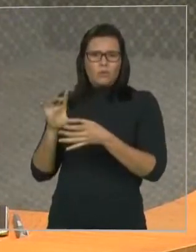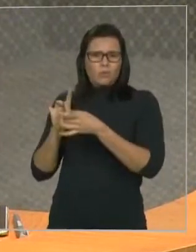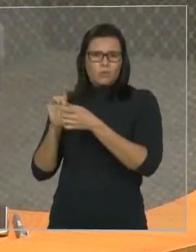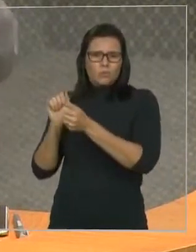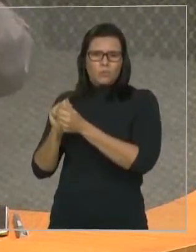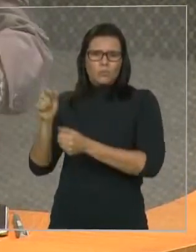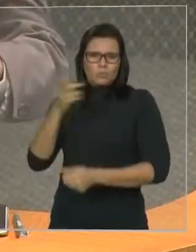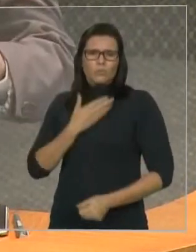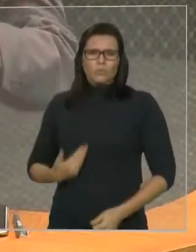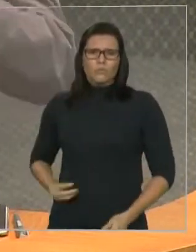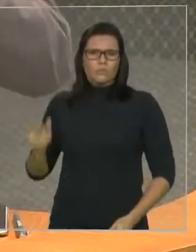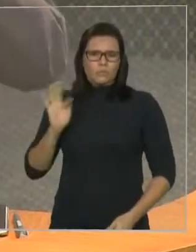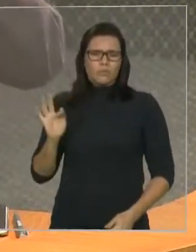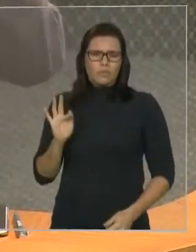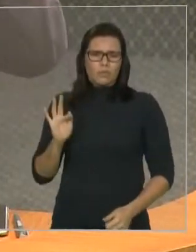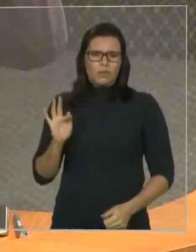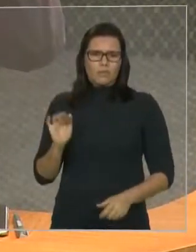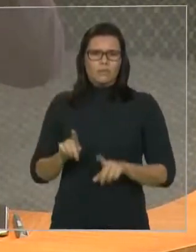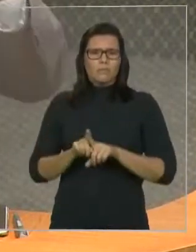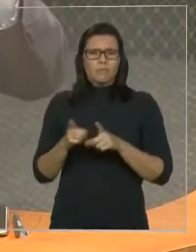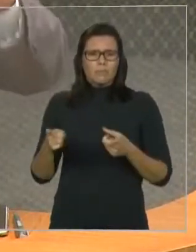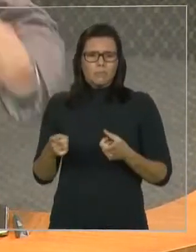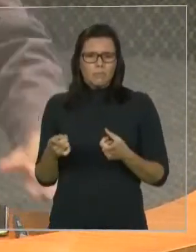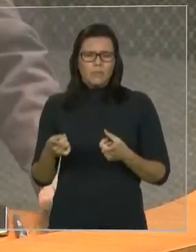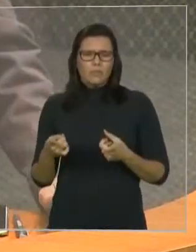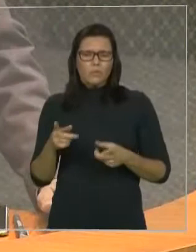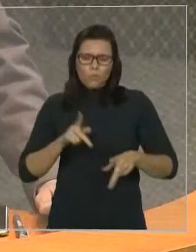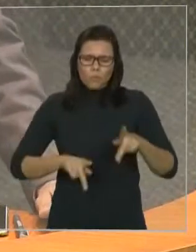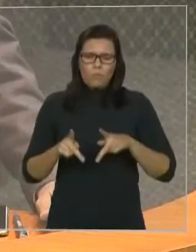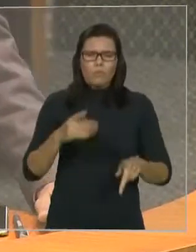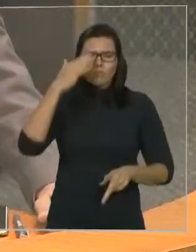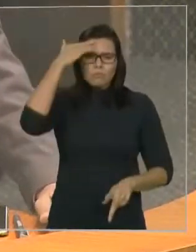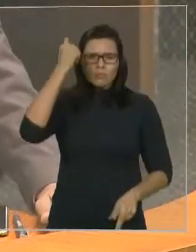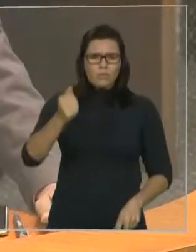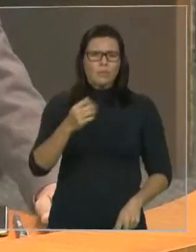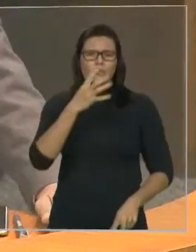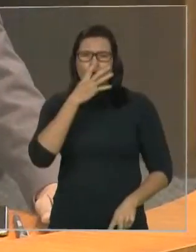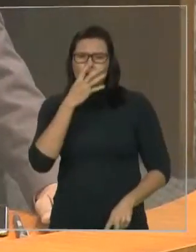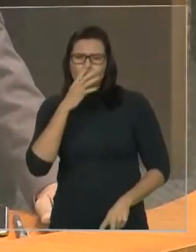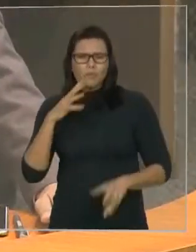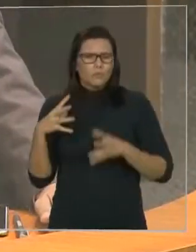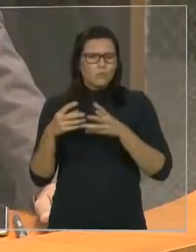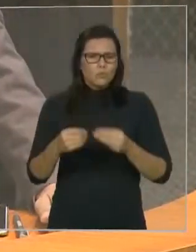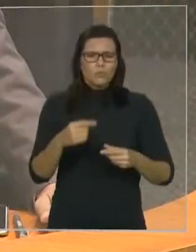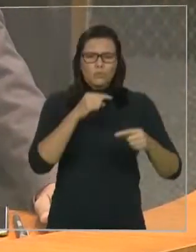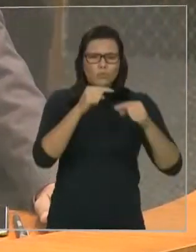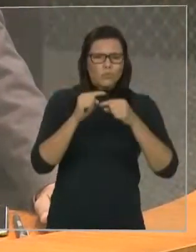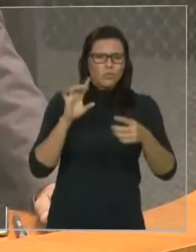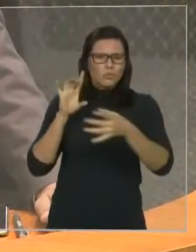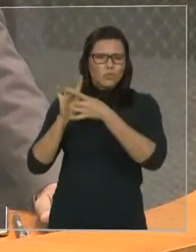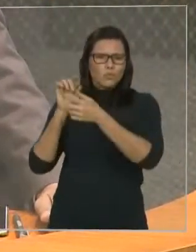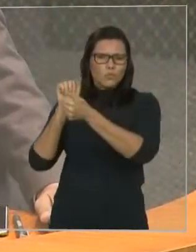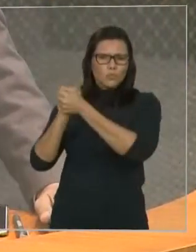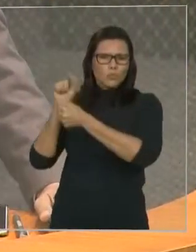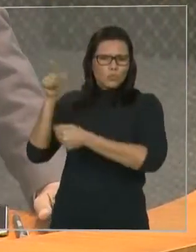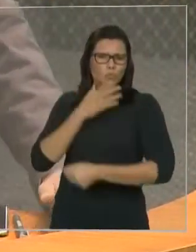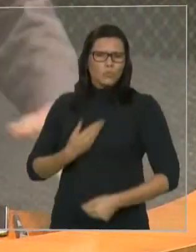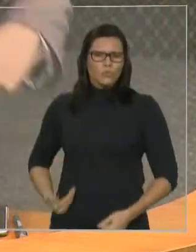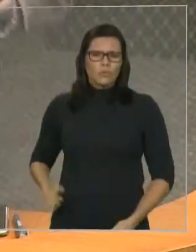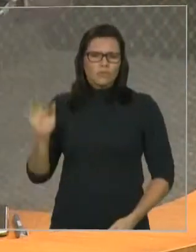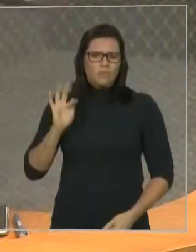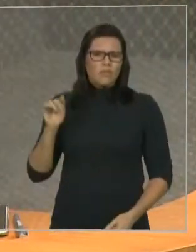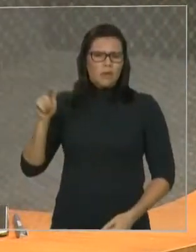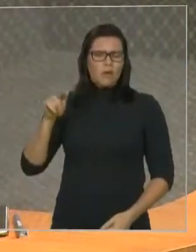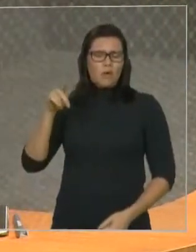acompanhando, porque hoje o nível de transparência é maior, graças às redes sociais, e apesar da mídia